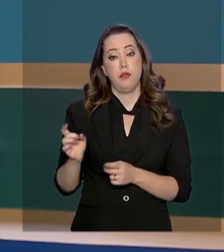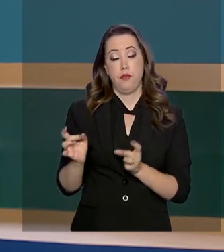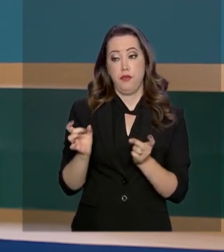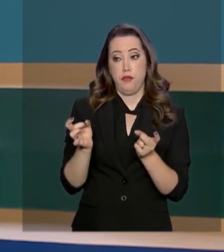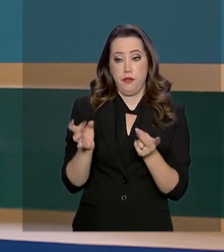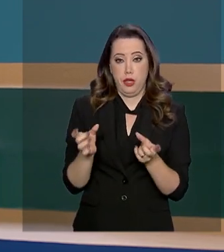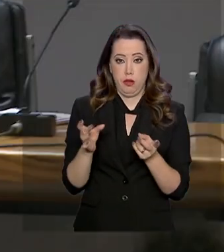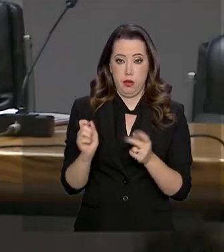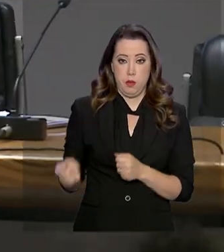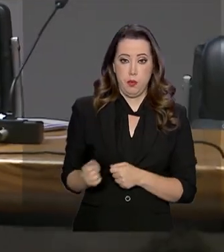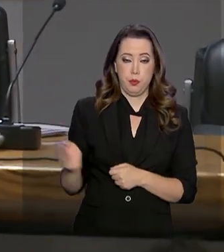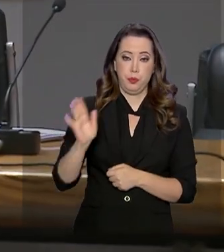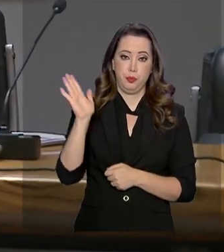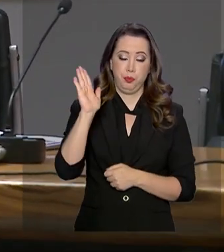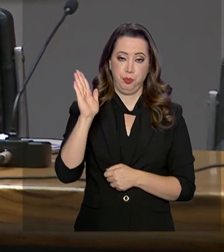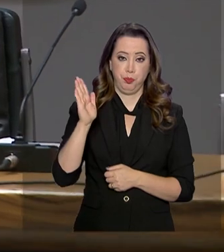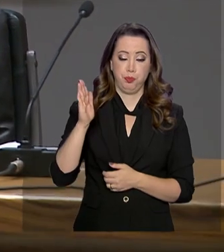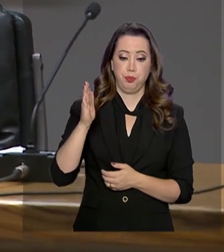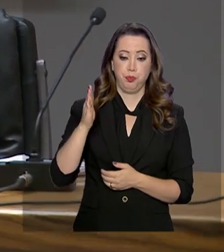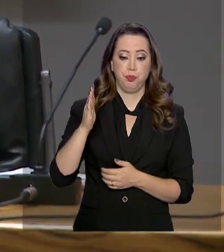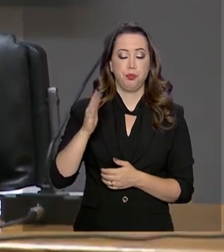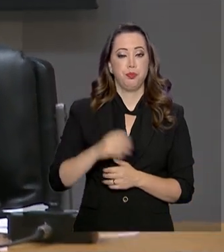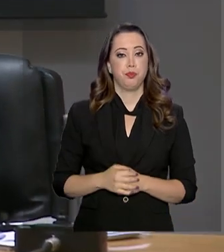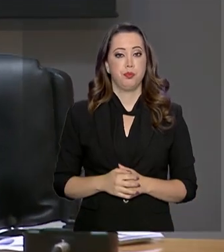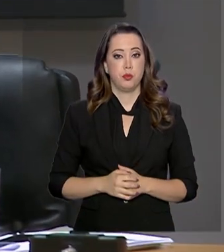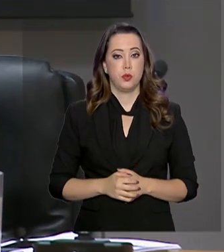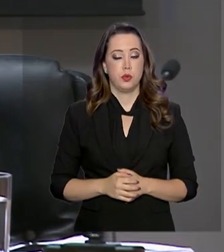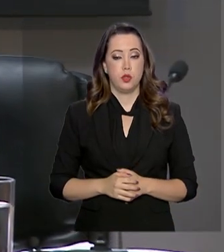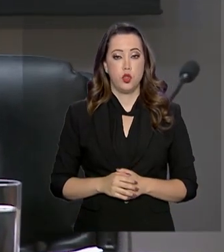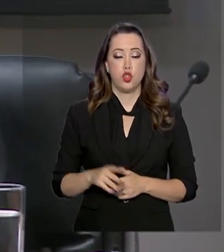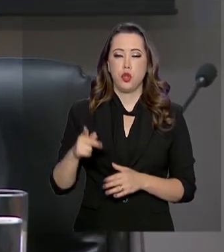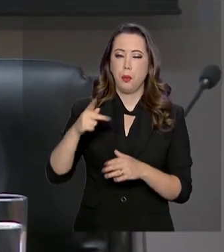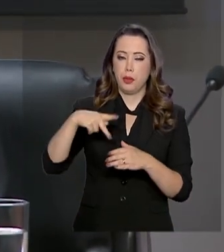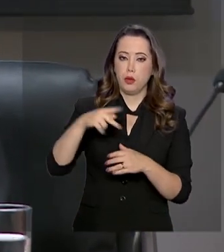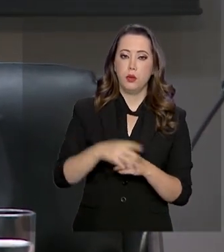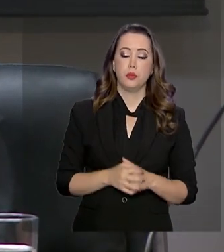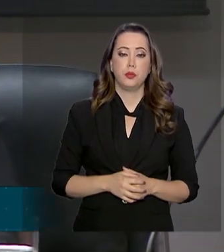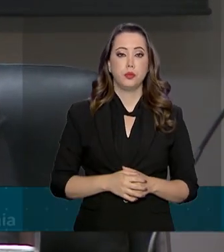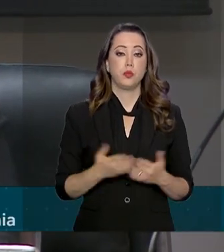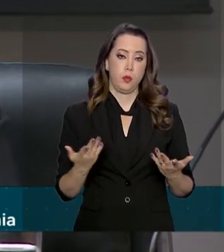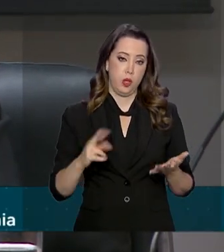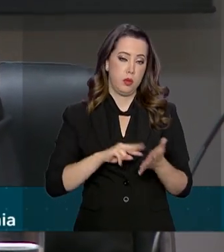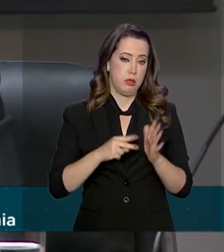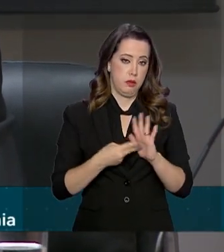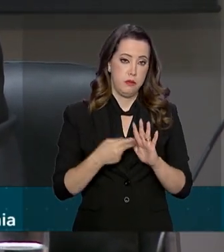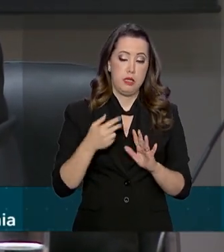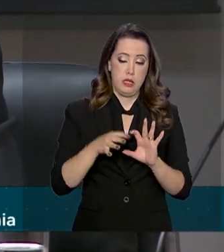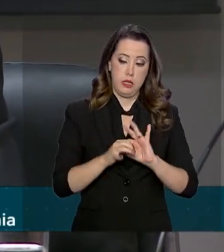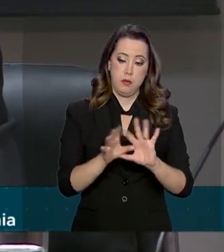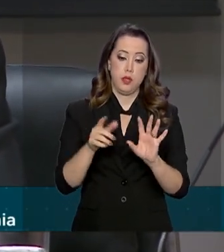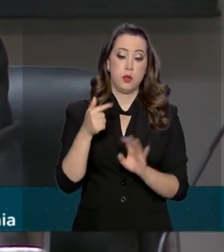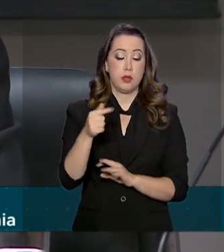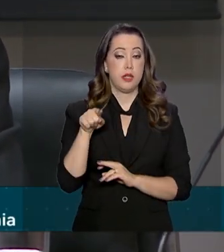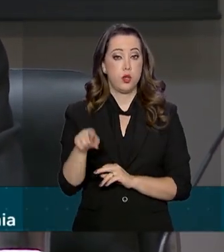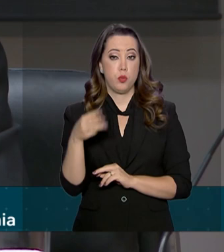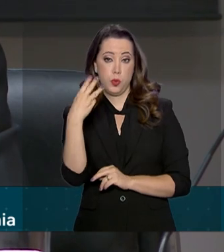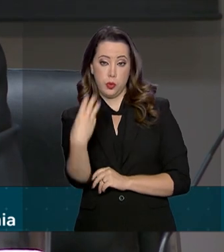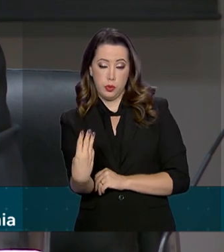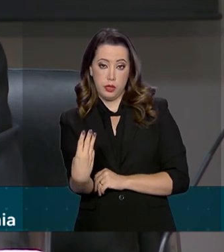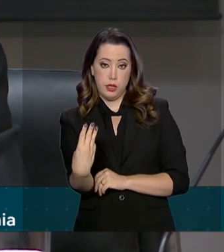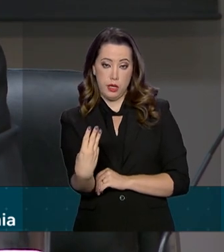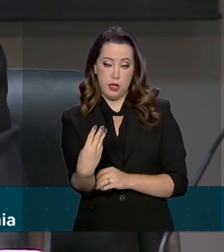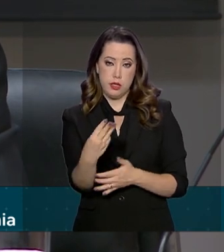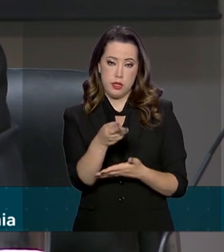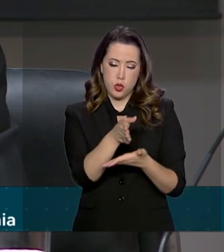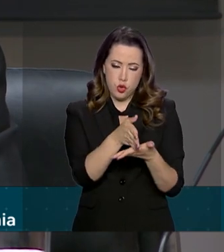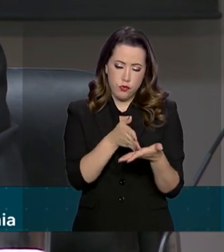de petróleo. De forma geral, o relatório indica a liberação de 7,3, decomposto, dessa forma como